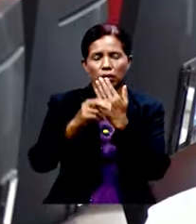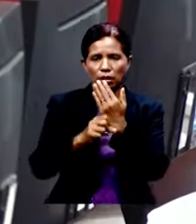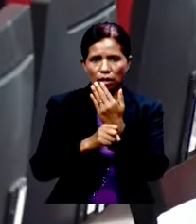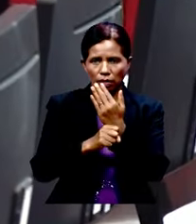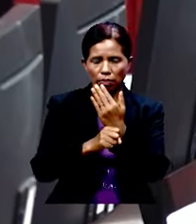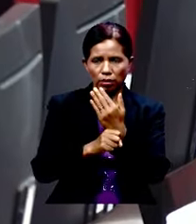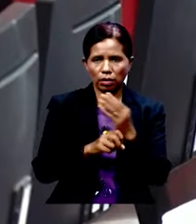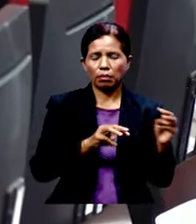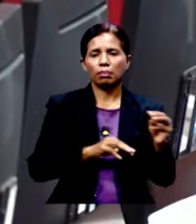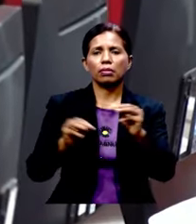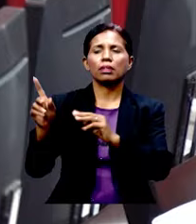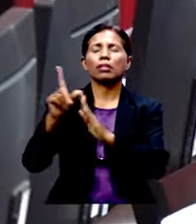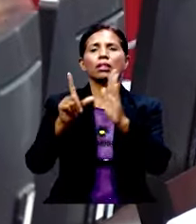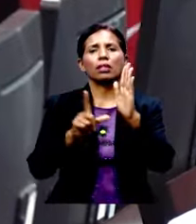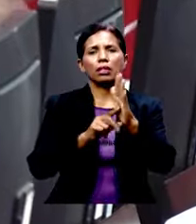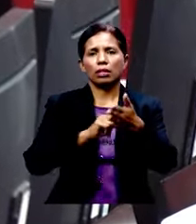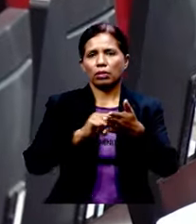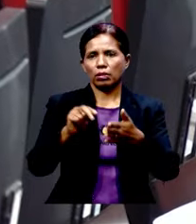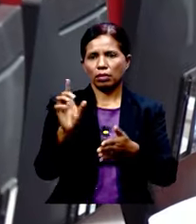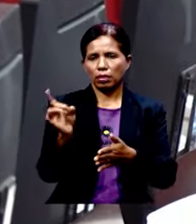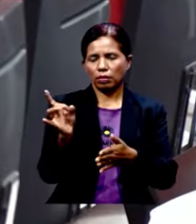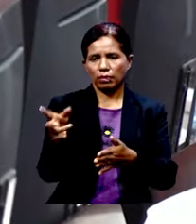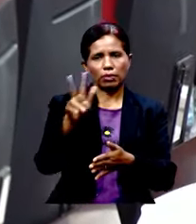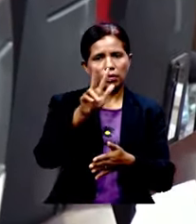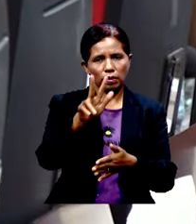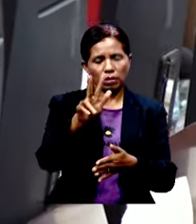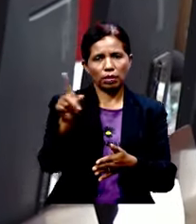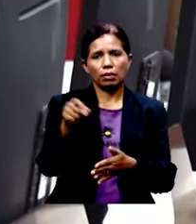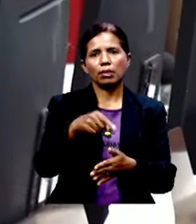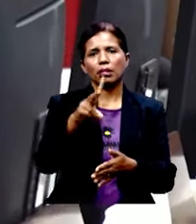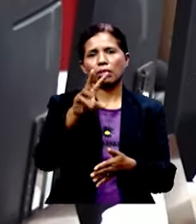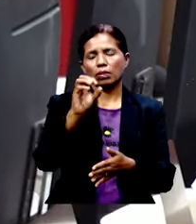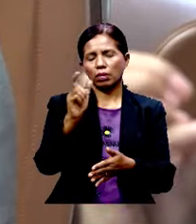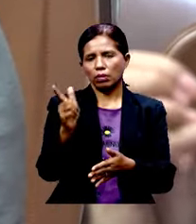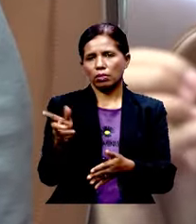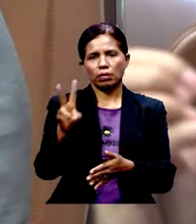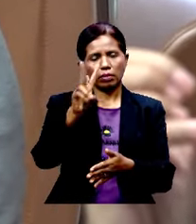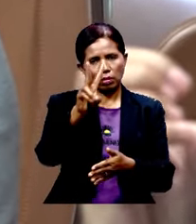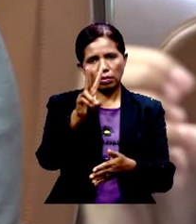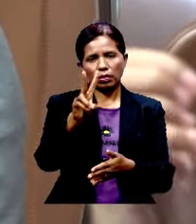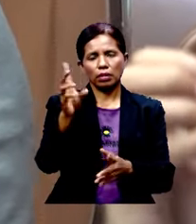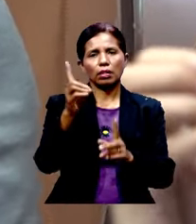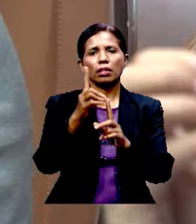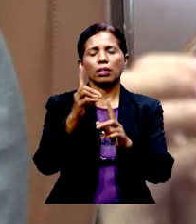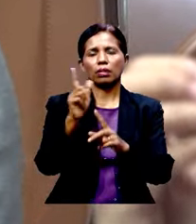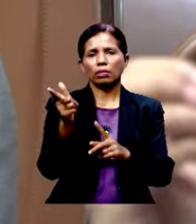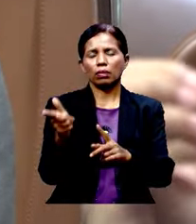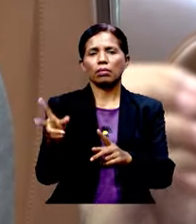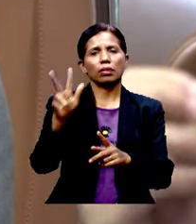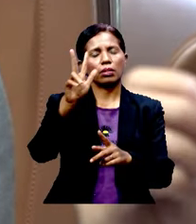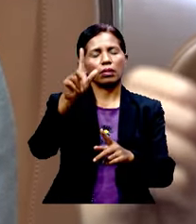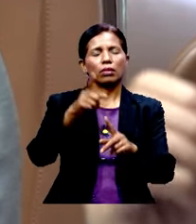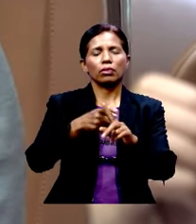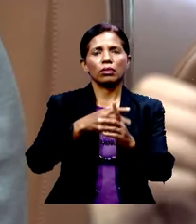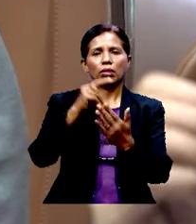nebe altera o se decreto-lei número walo nulo resentolo, barra rihon rua rua nulo resengrua, e aloron grua nulo resentolo